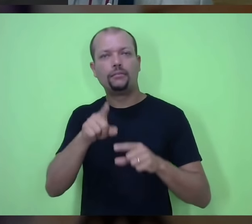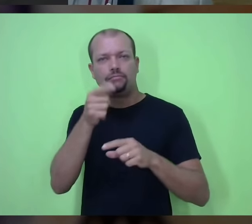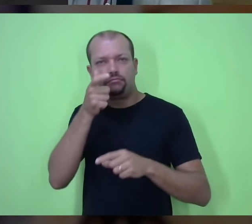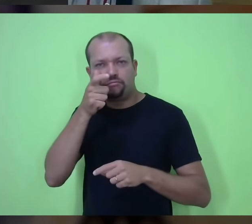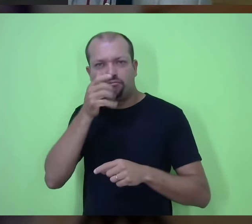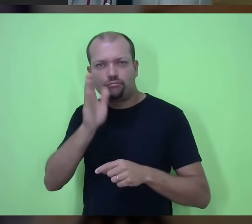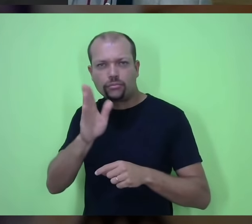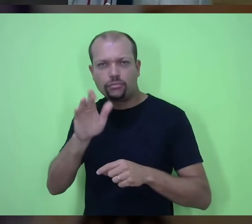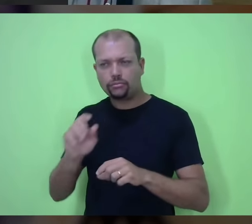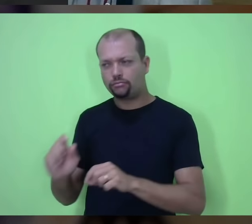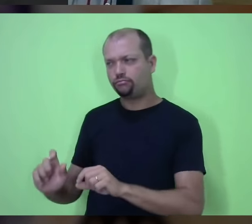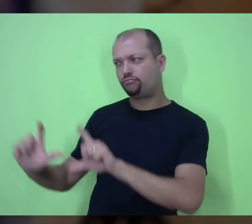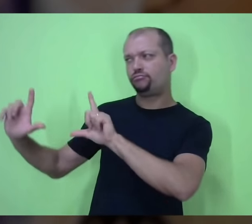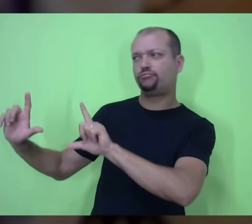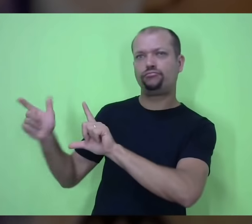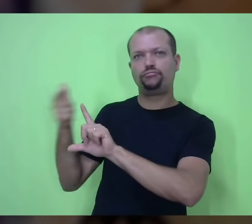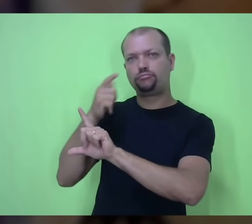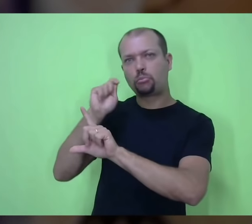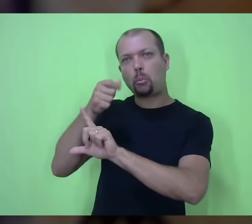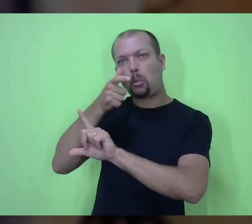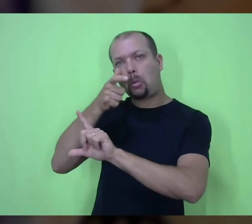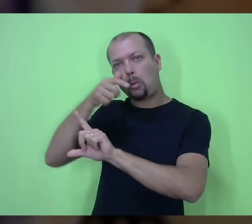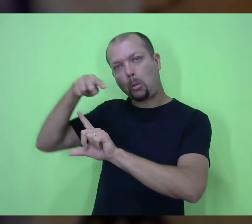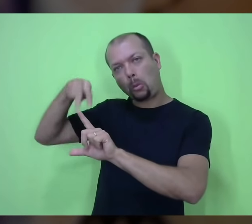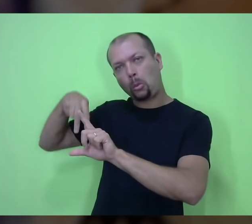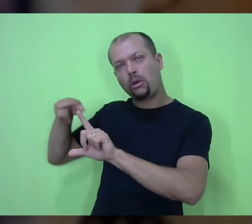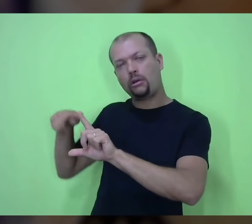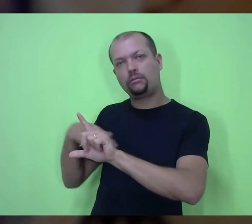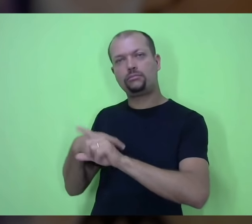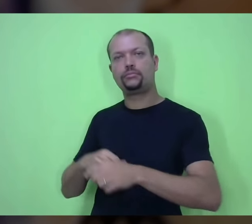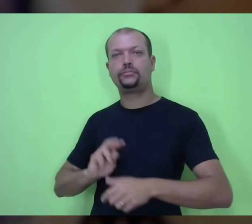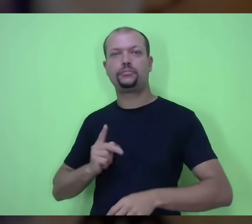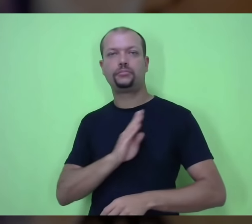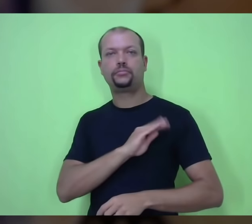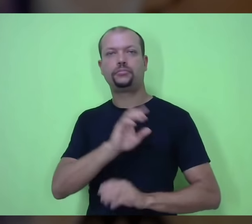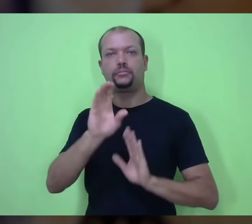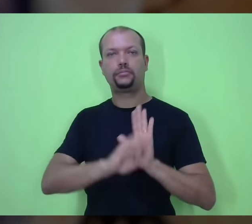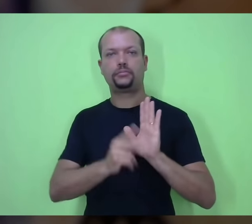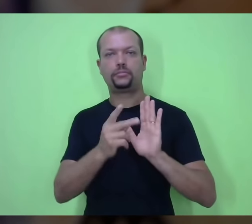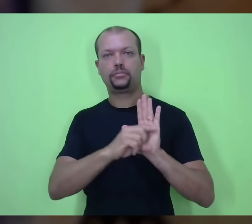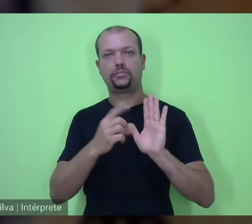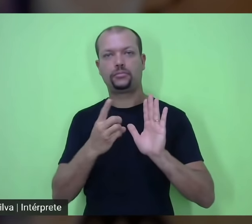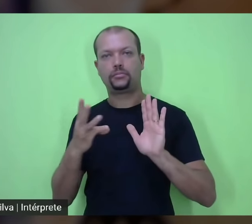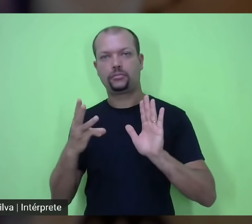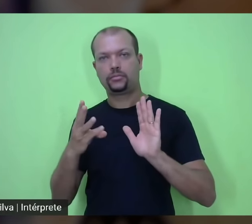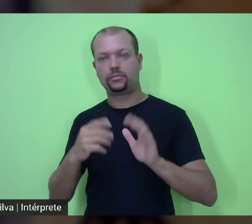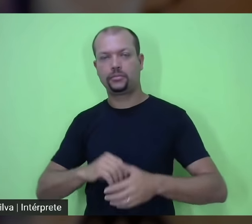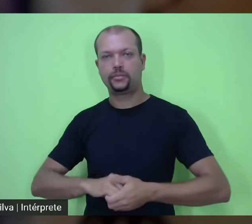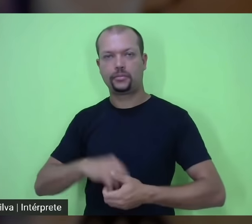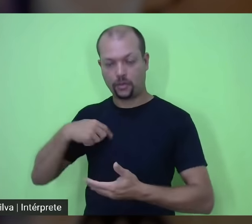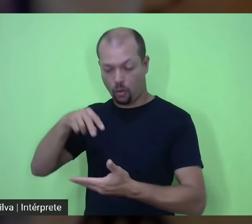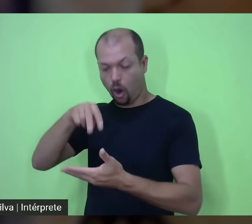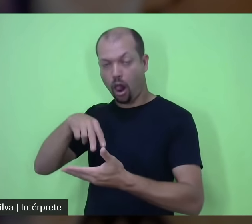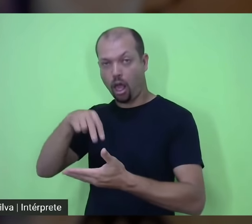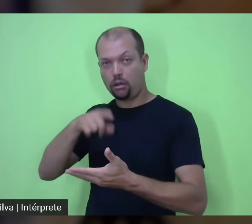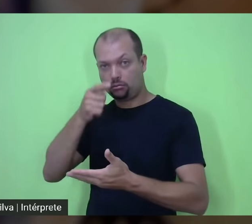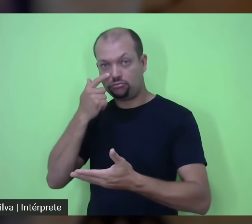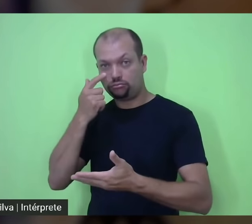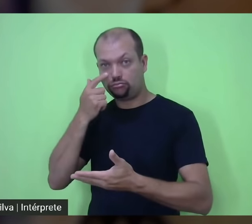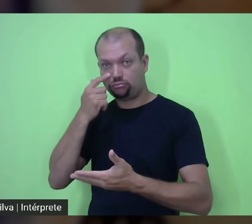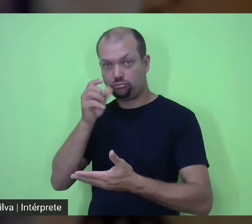vai aparecer para você aí na tela, você pode acompanhar a leitura. Hebreus 2, 14, diz assim, ou para você que não